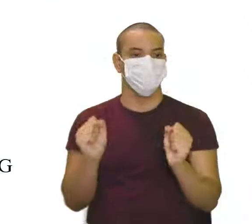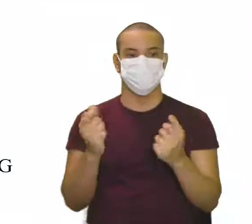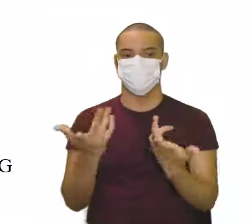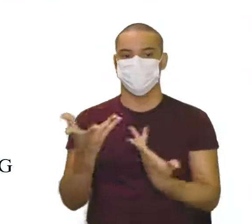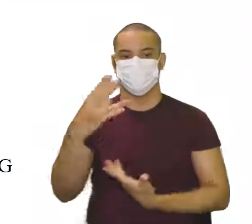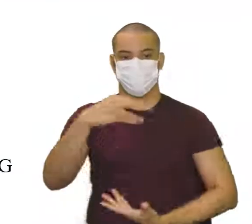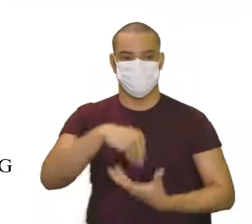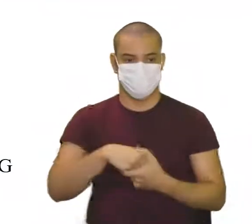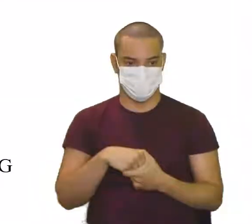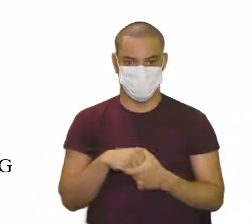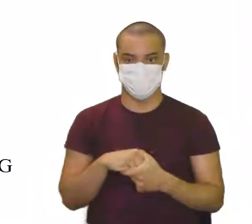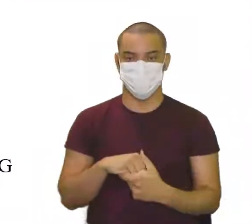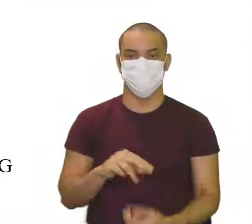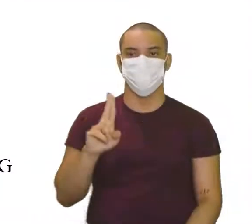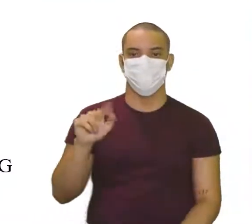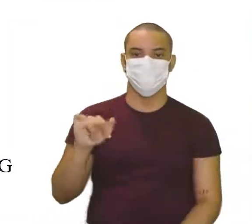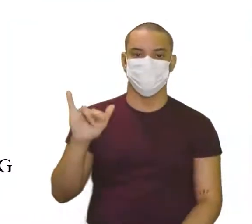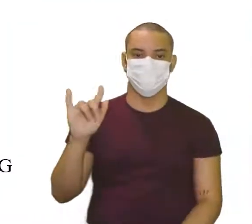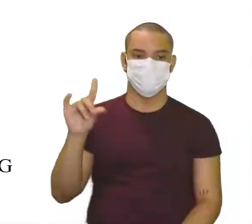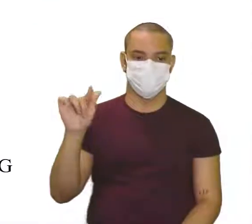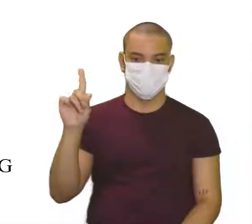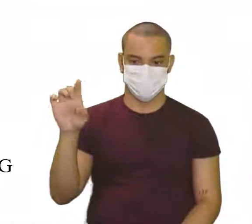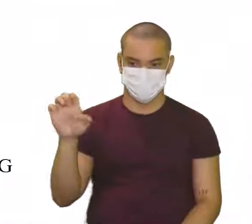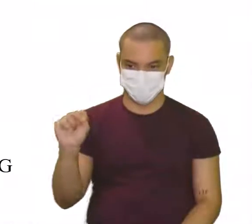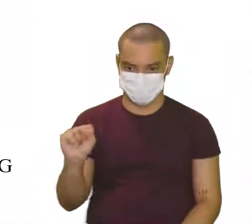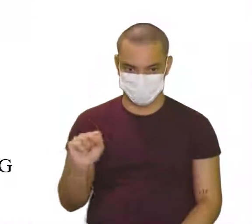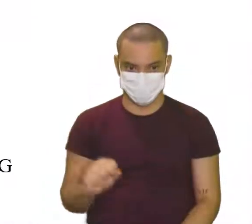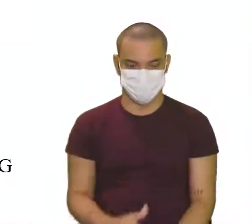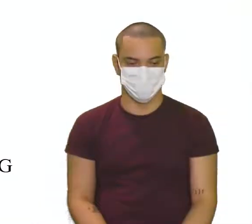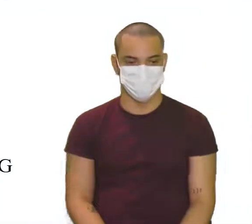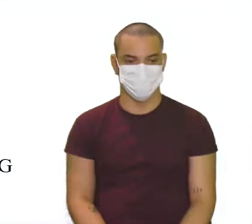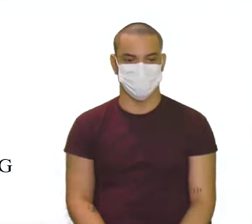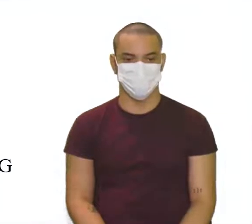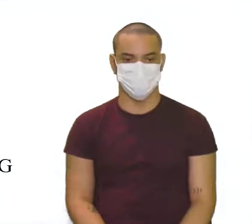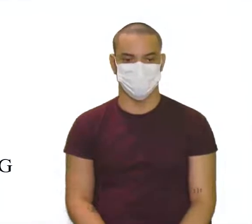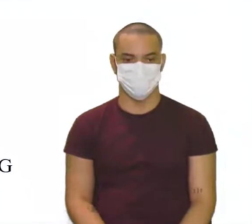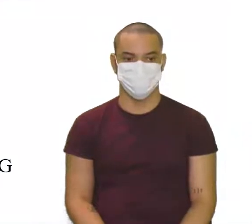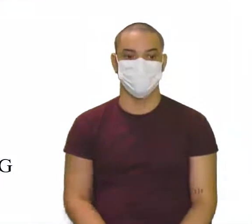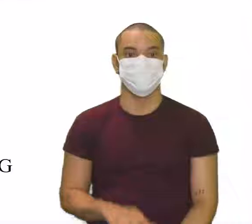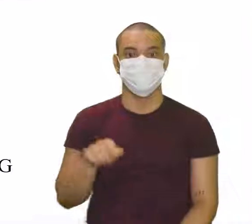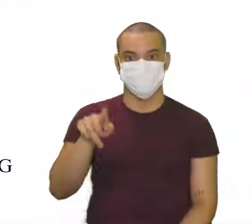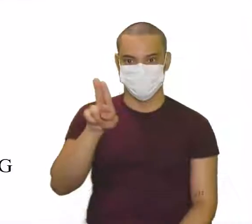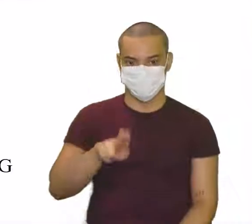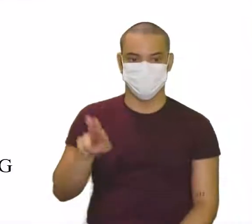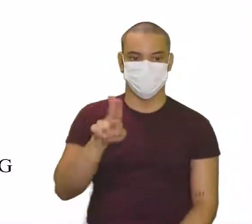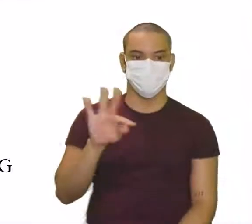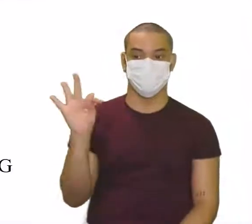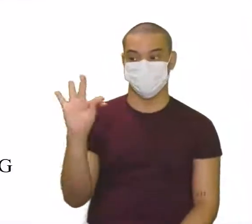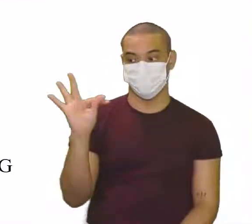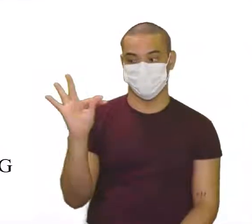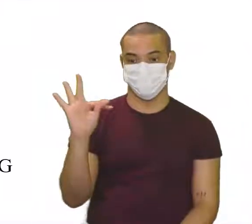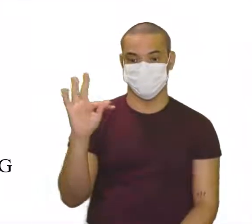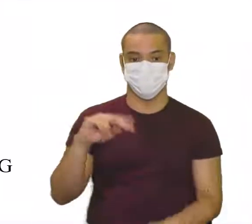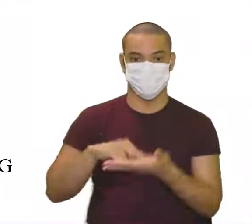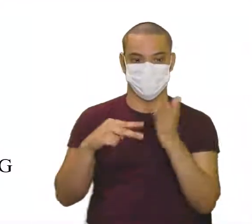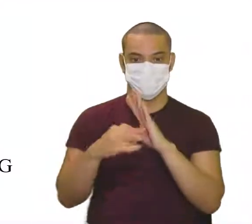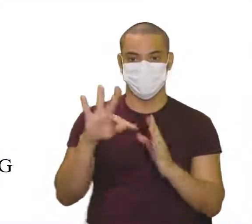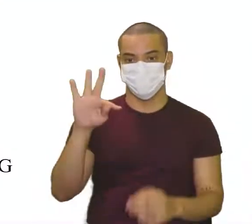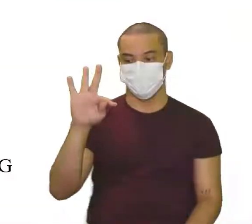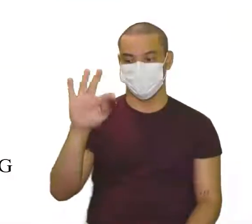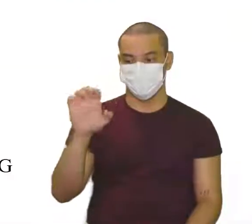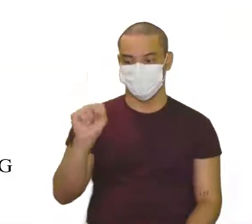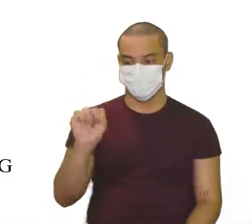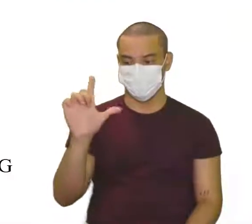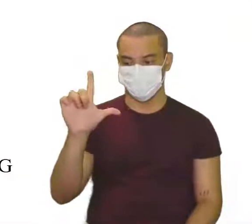unidades aqui. A unidade no SI, lá do nosso campo, é o Tesla, ok? O Tesla,